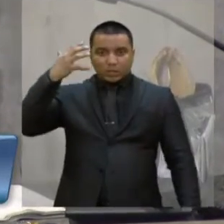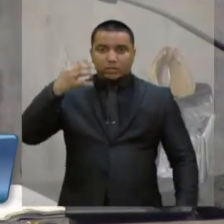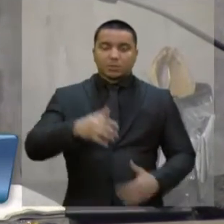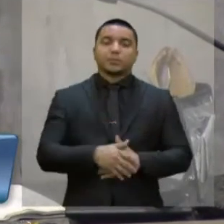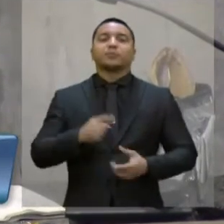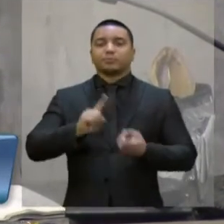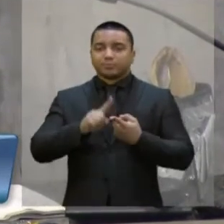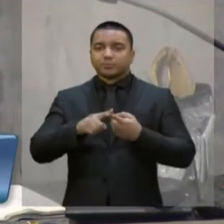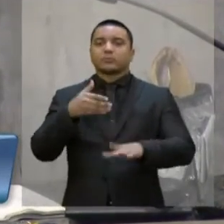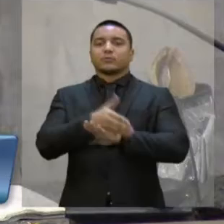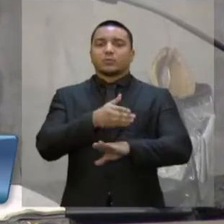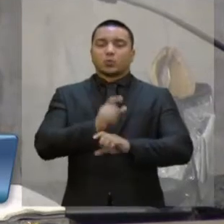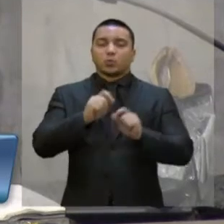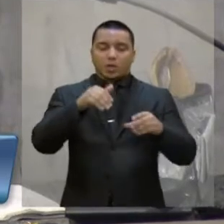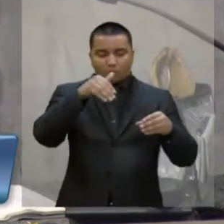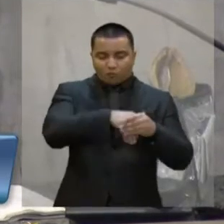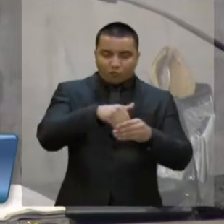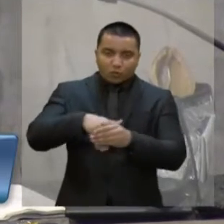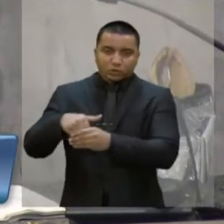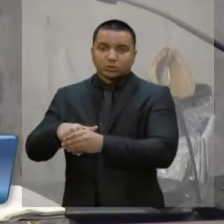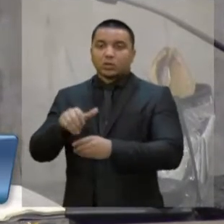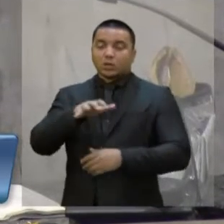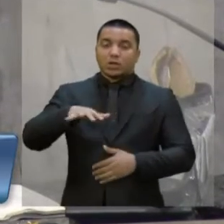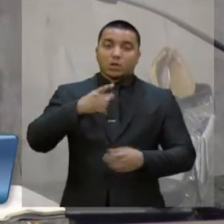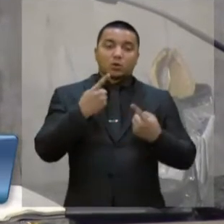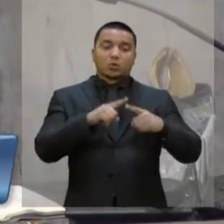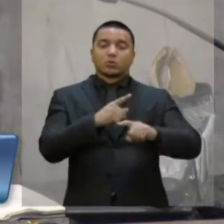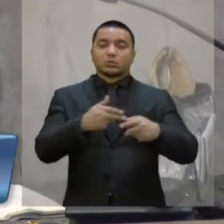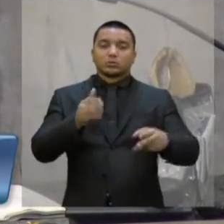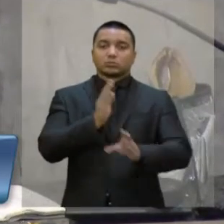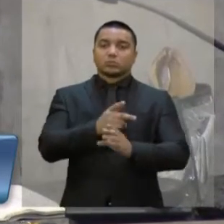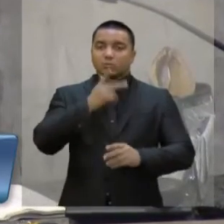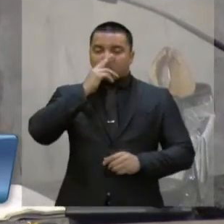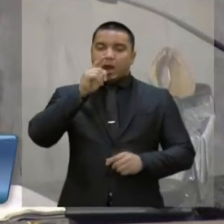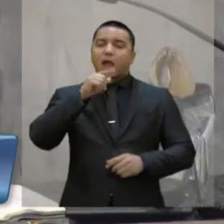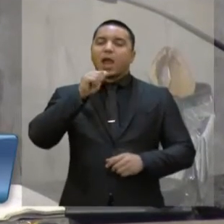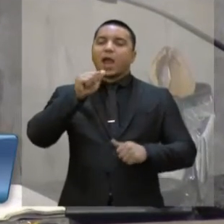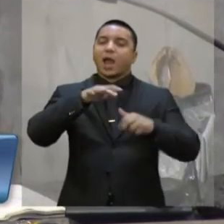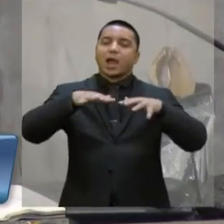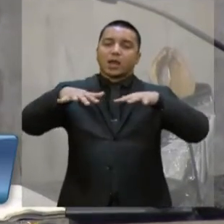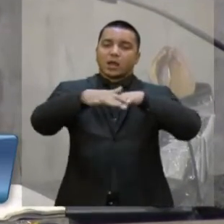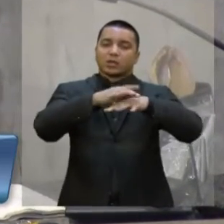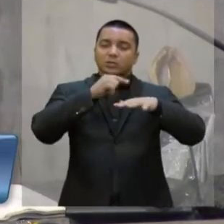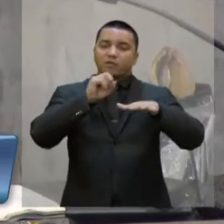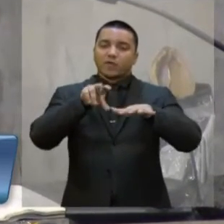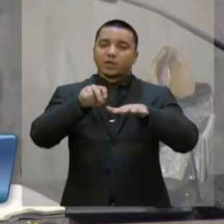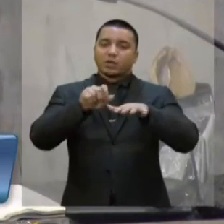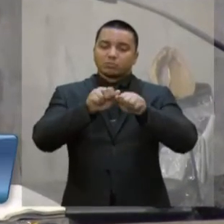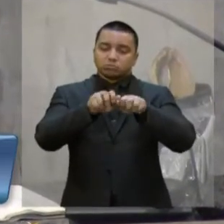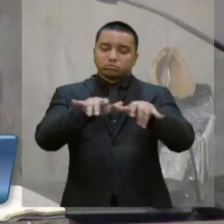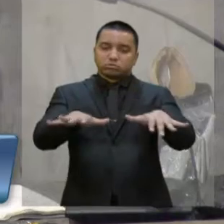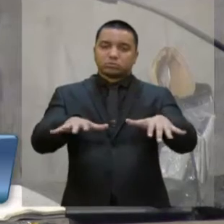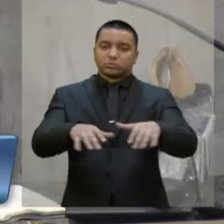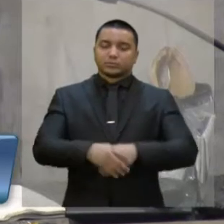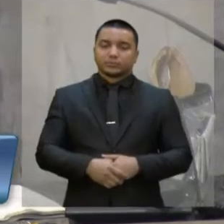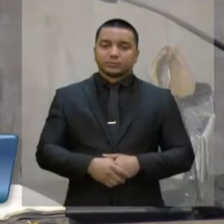também da votação contra a pulverização aérea. Quer dizer a Vossa Excelência que, quanto aos